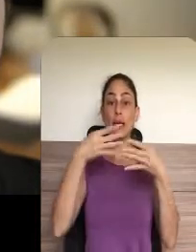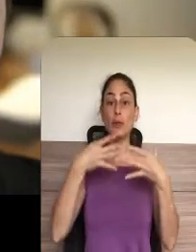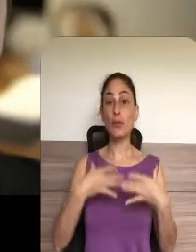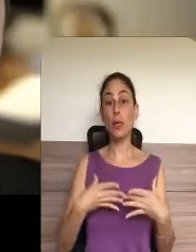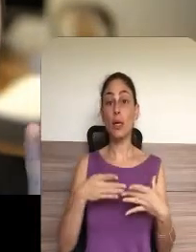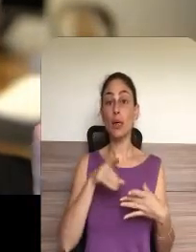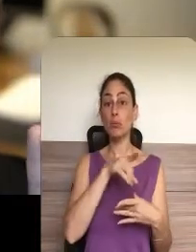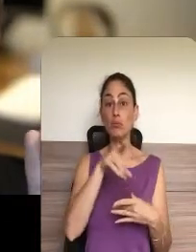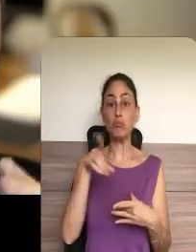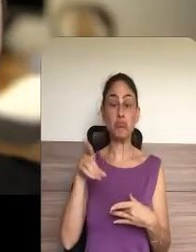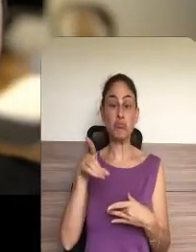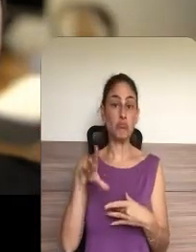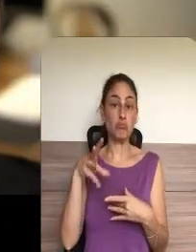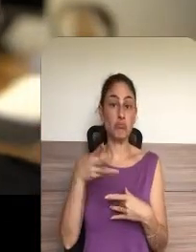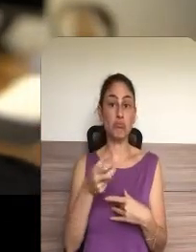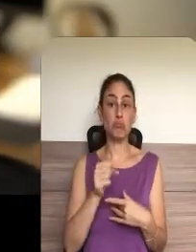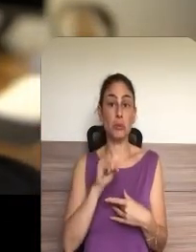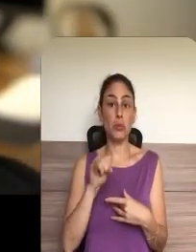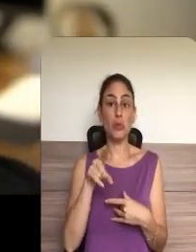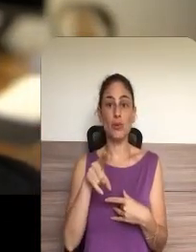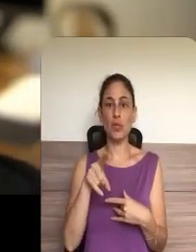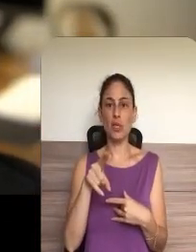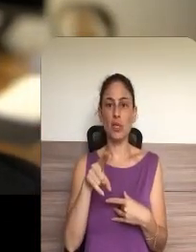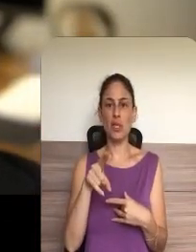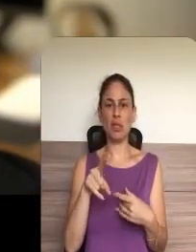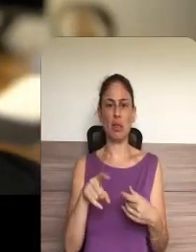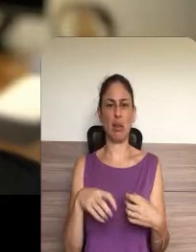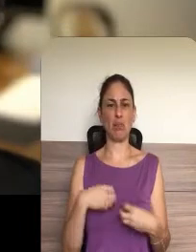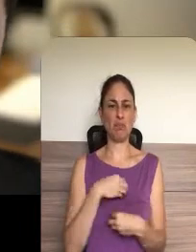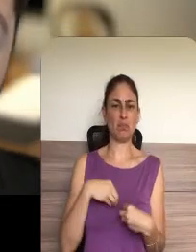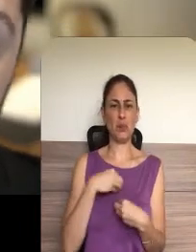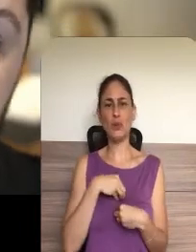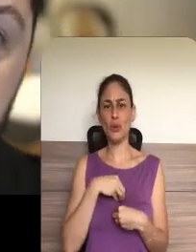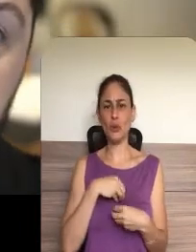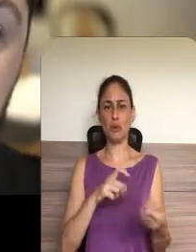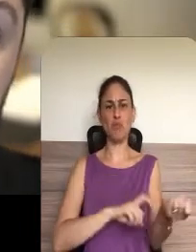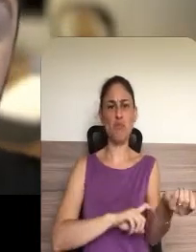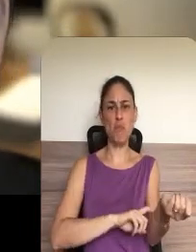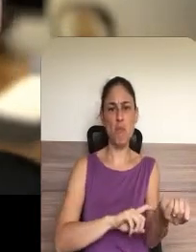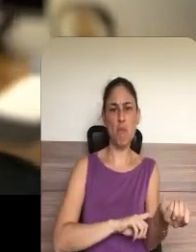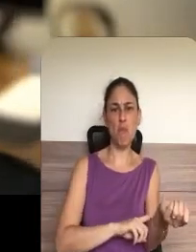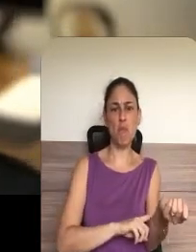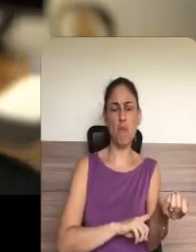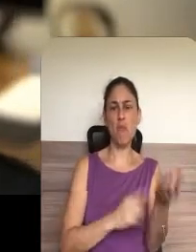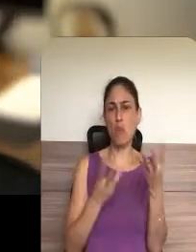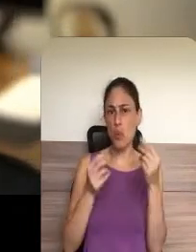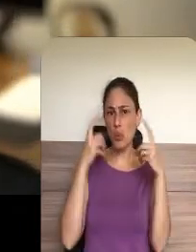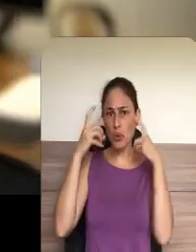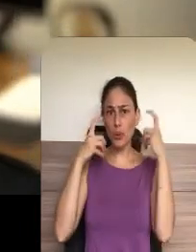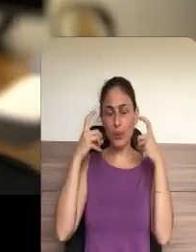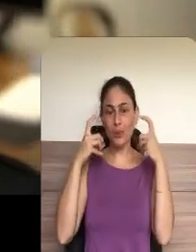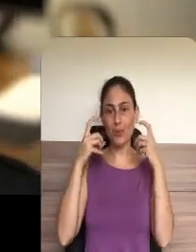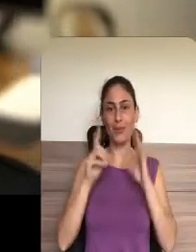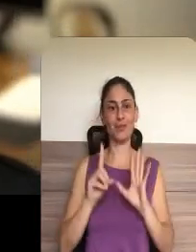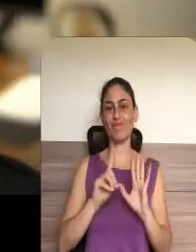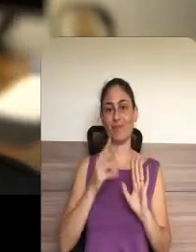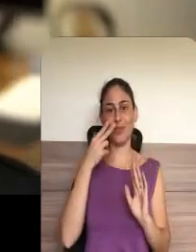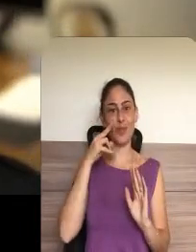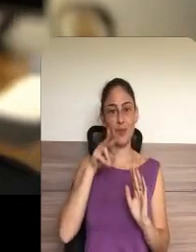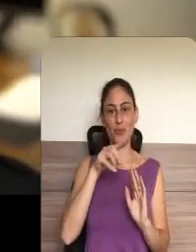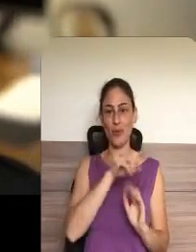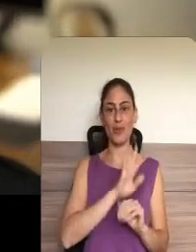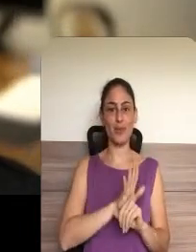Então, deixando claro para vocês desde já, se você está ansioso, se você está estressado com o que está acontecendo, se você está